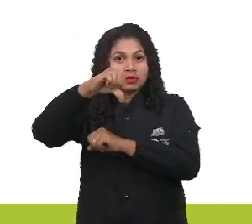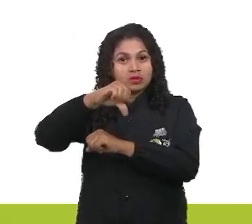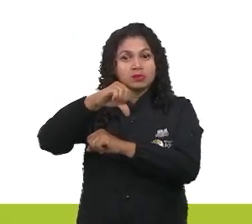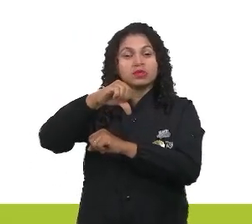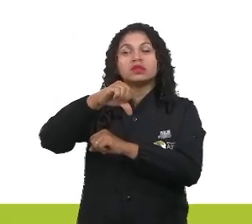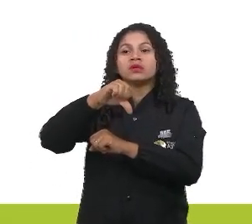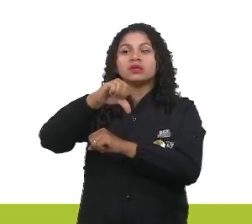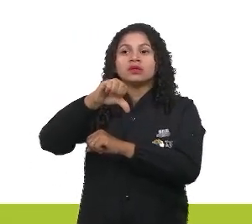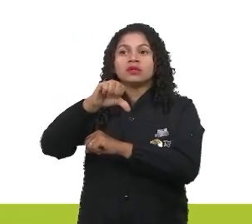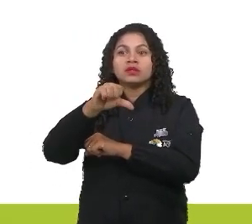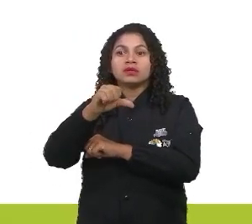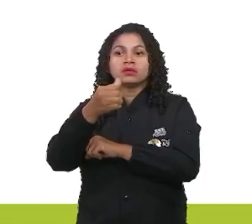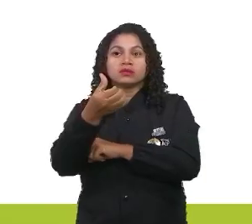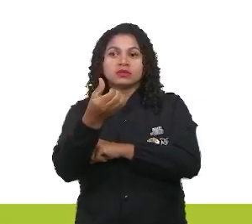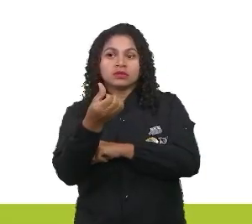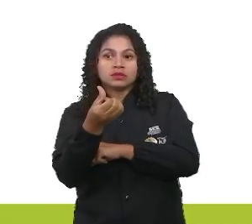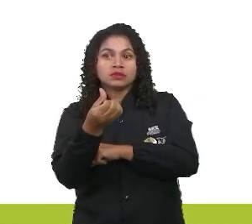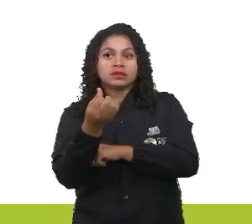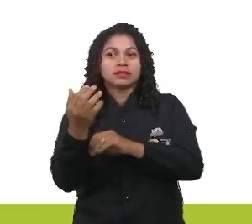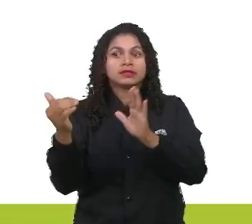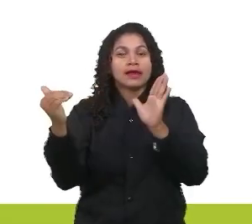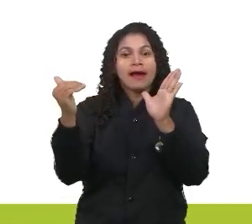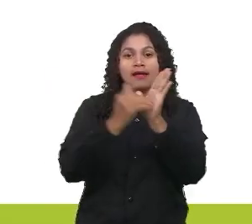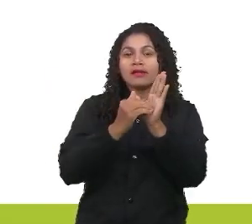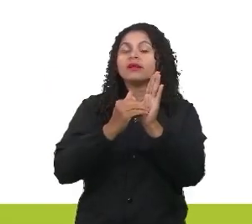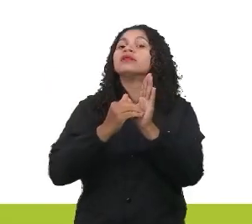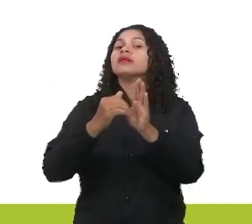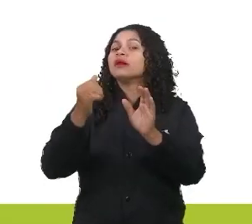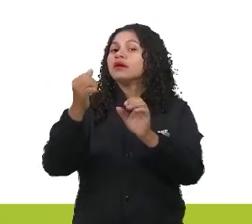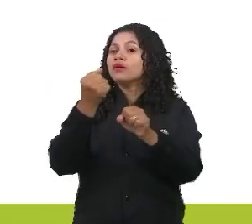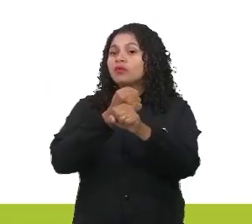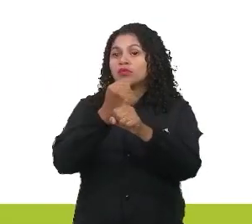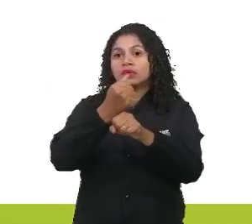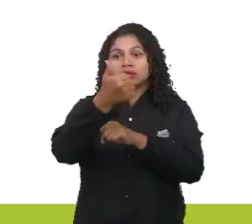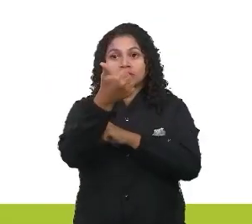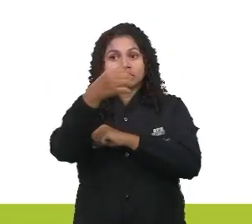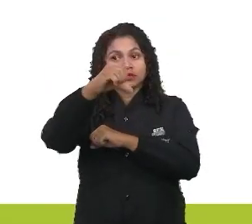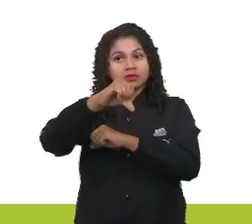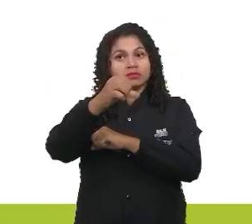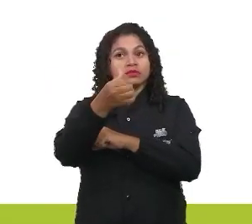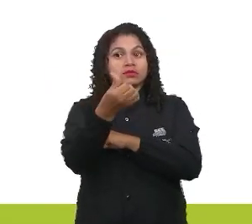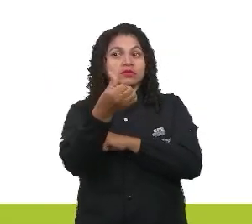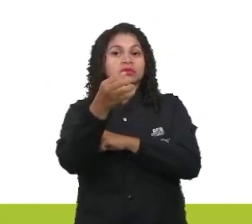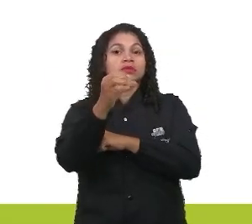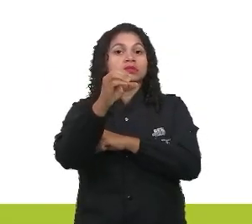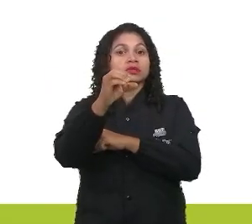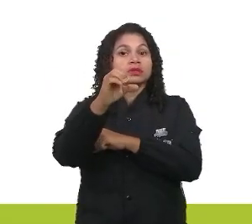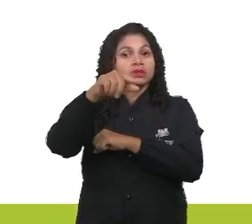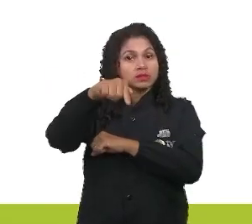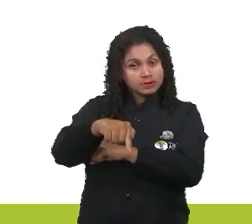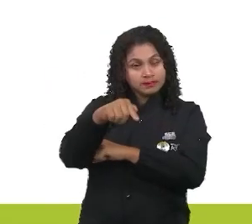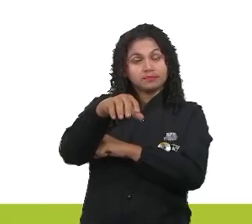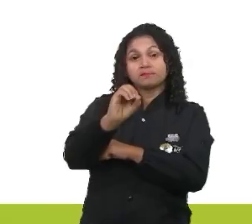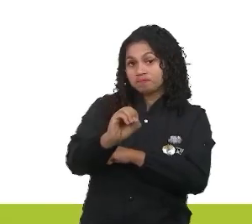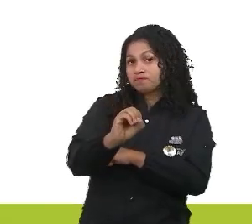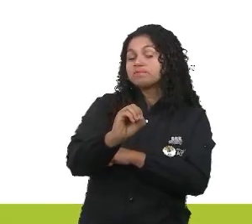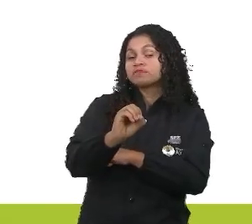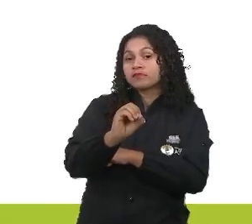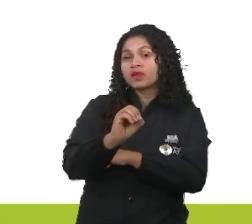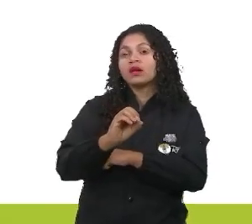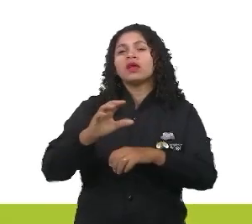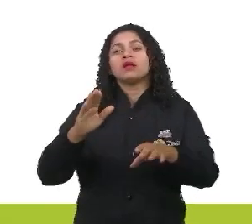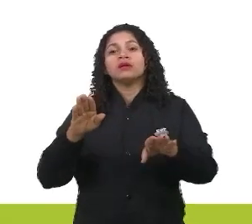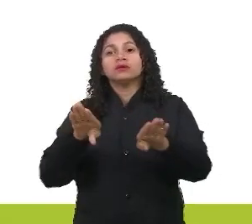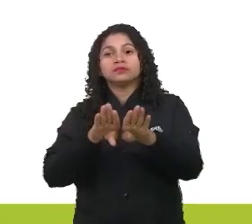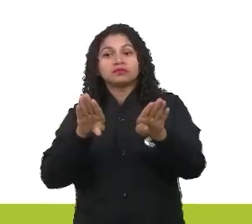os movimentos antinucleares e ecológicos dos anos de 1980 e a campanha